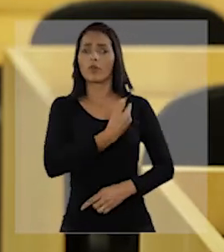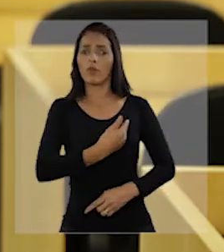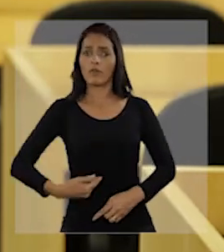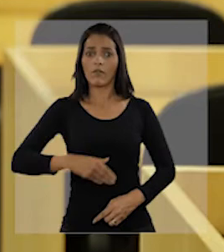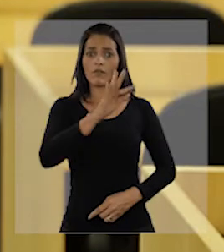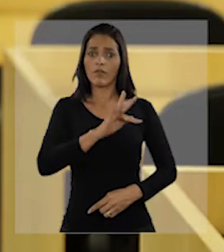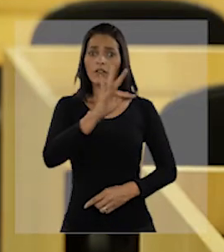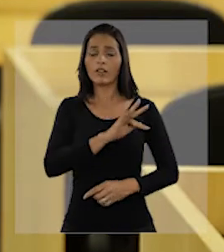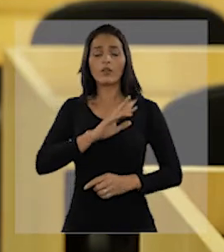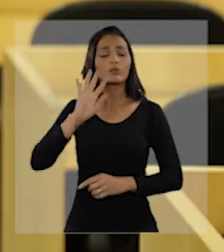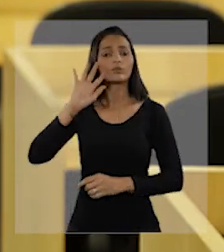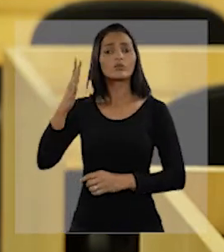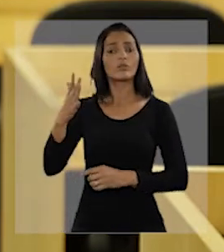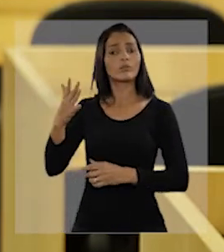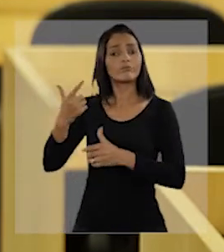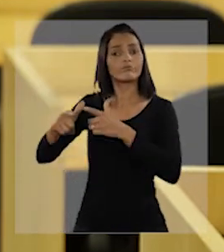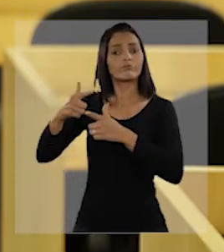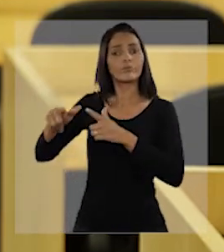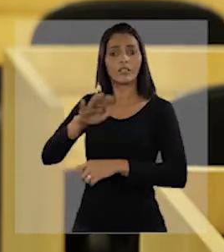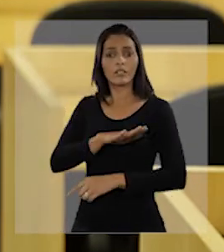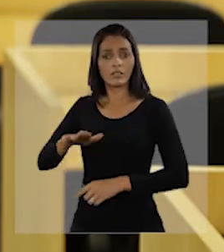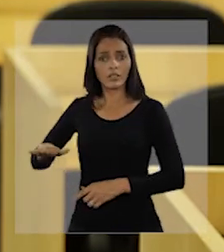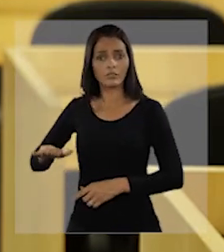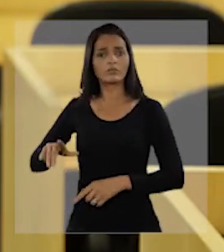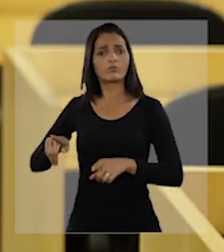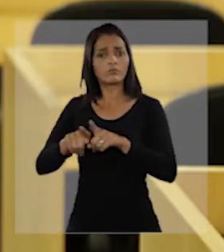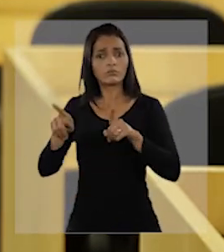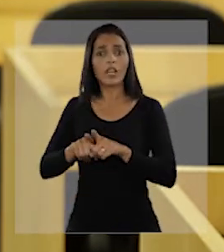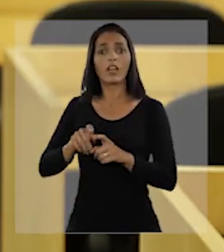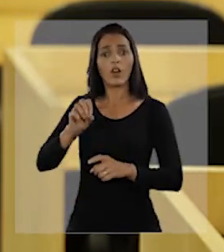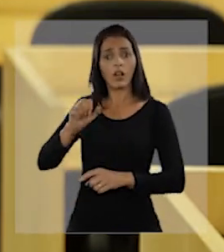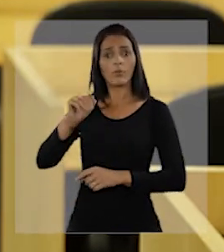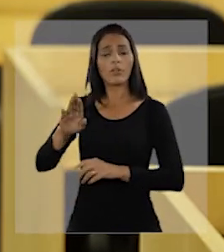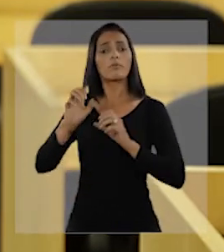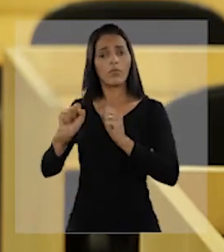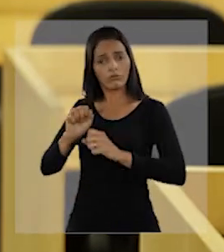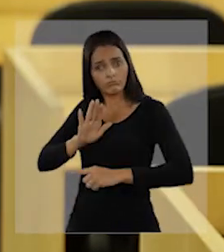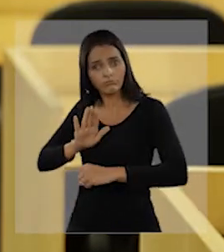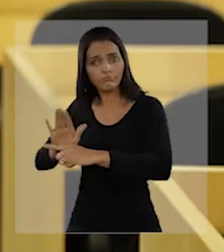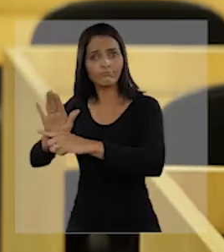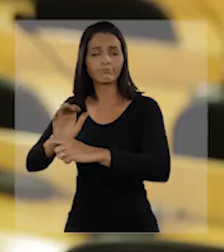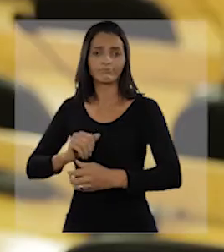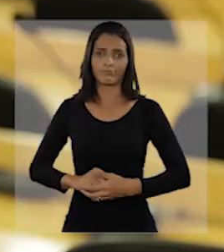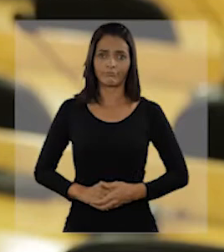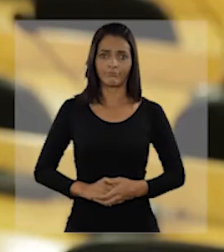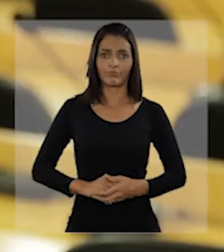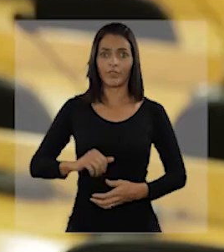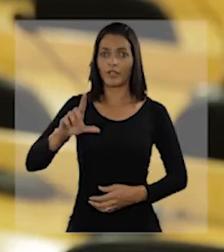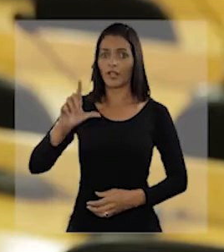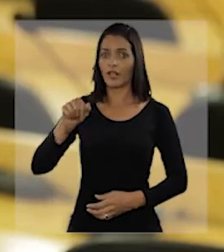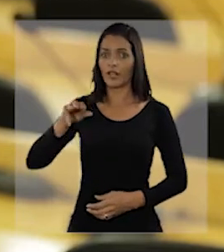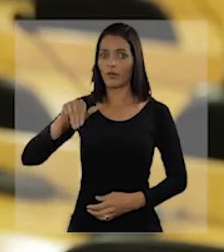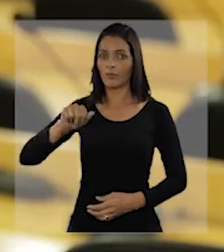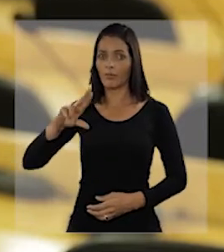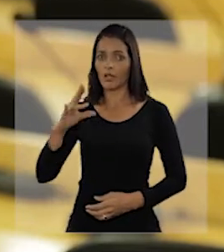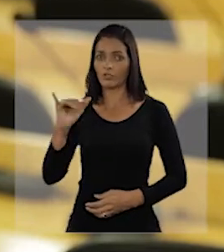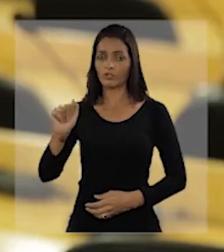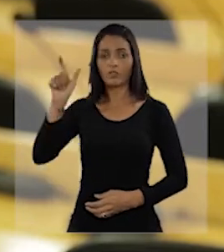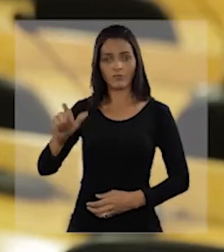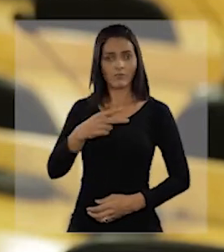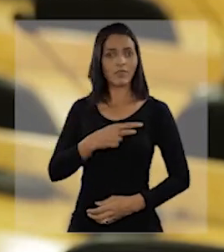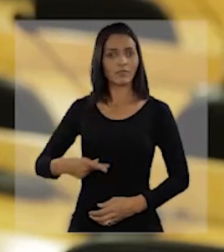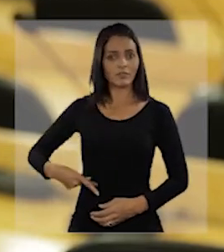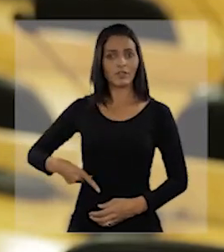e cobra empenho por uma solução, além de se colocar à disposição para ajudar. Cláudio Lamáquia,